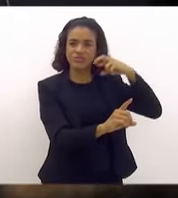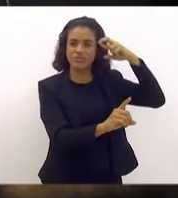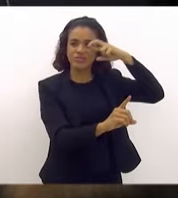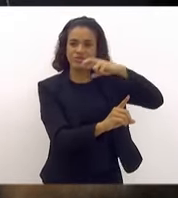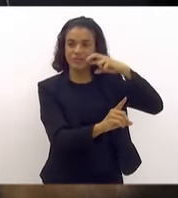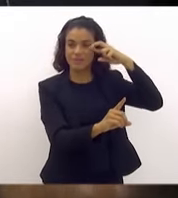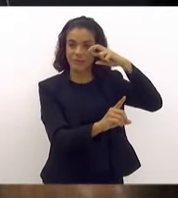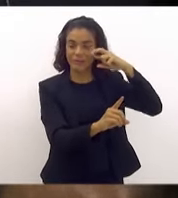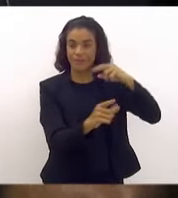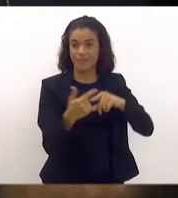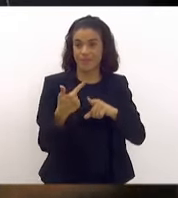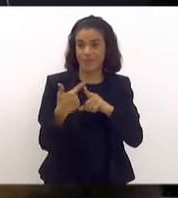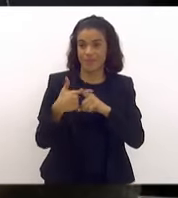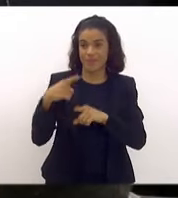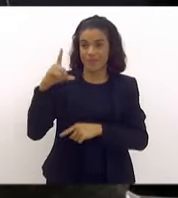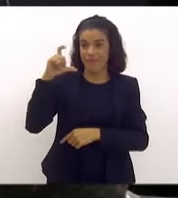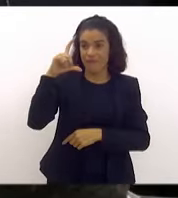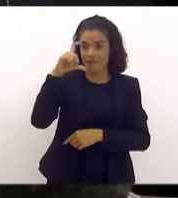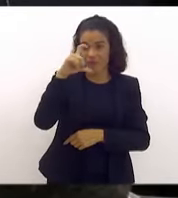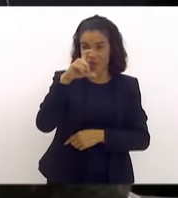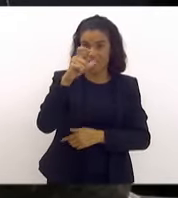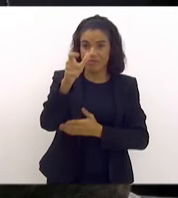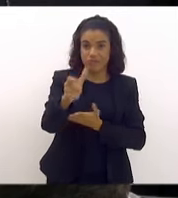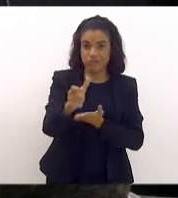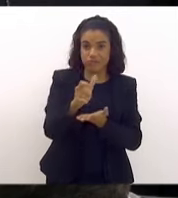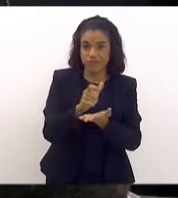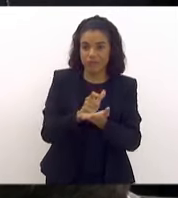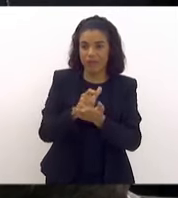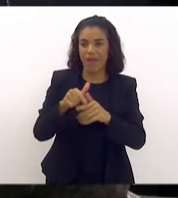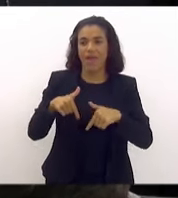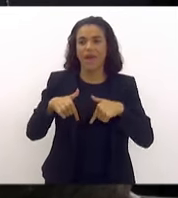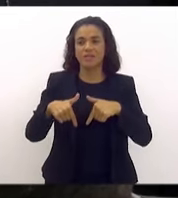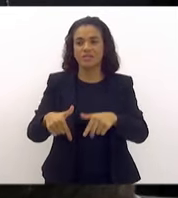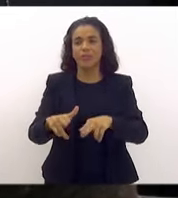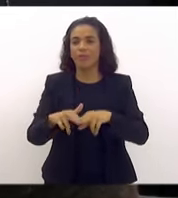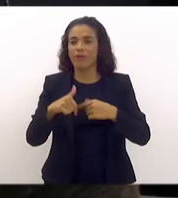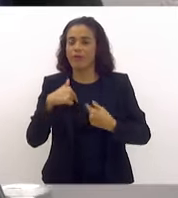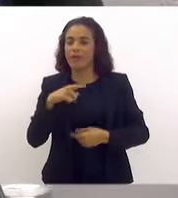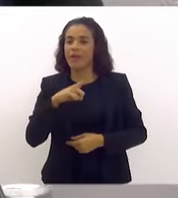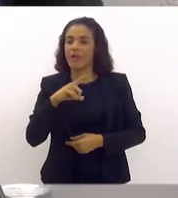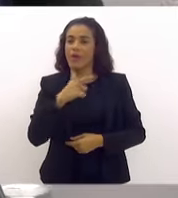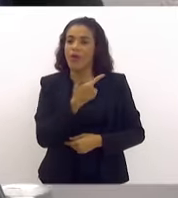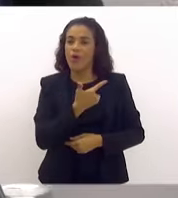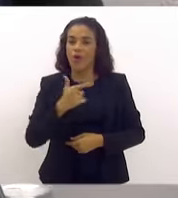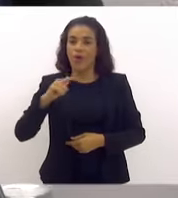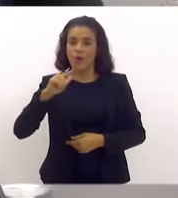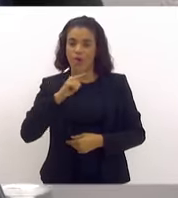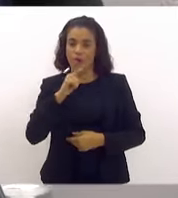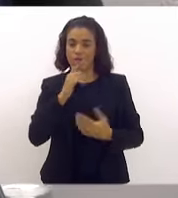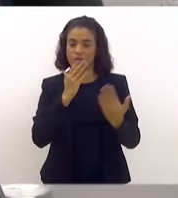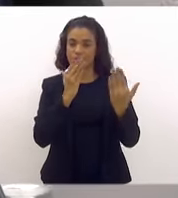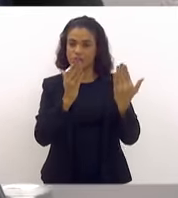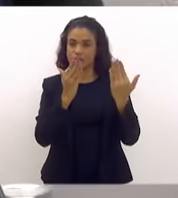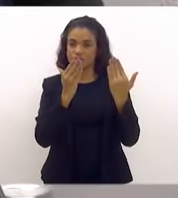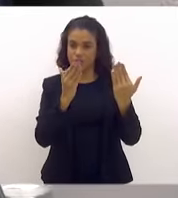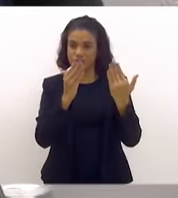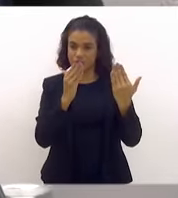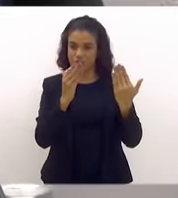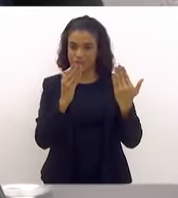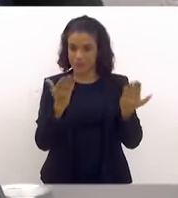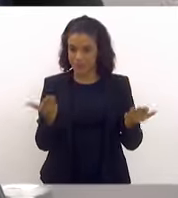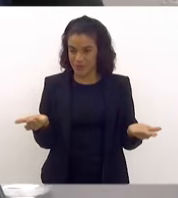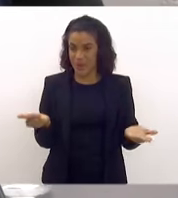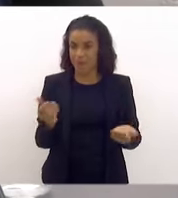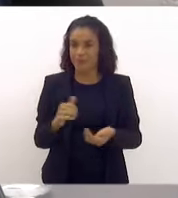o próprio reconhecimento fotográfico ele é realizado porque tem outros indícios probatórios que colocam aquela pessoa na cena